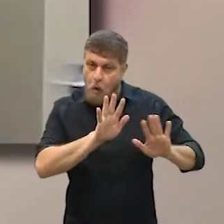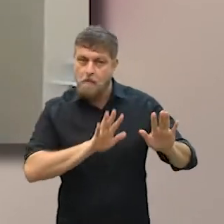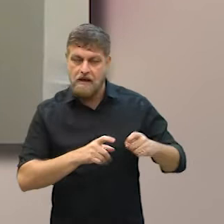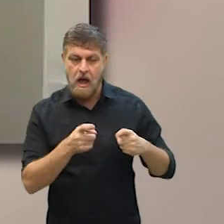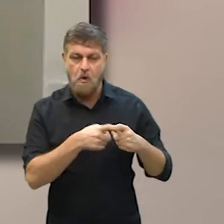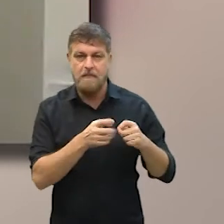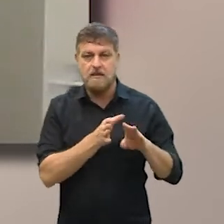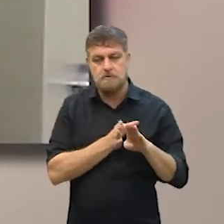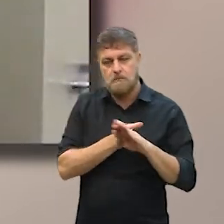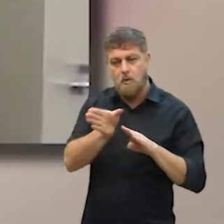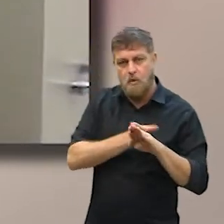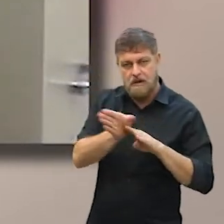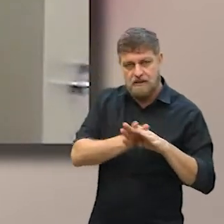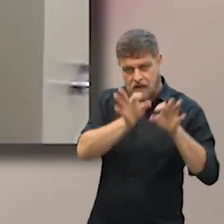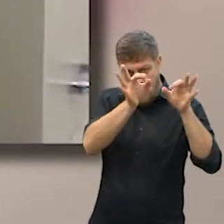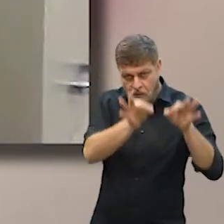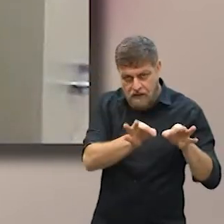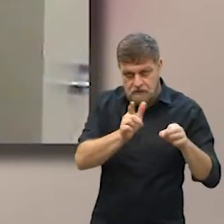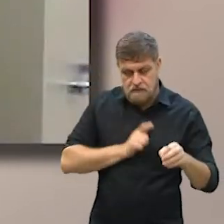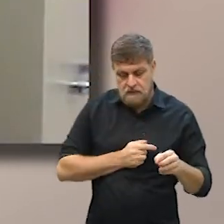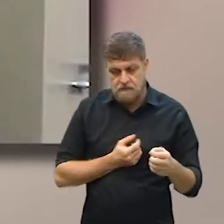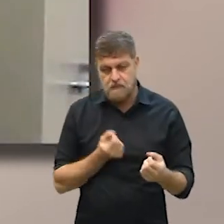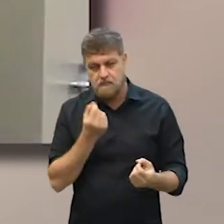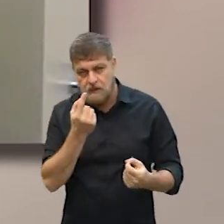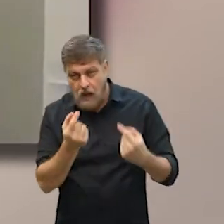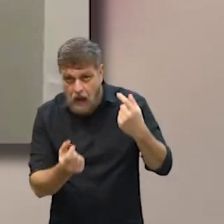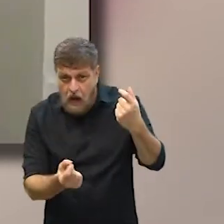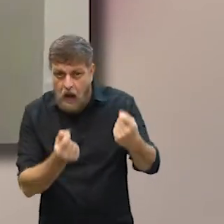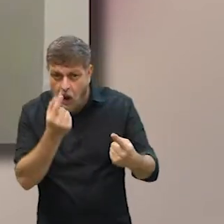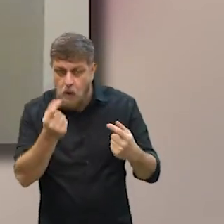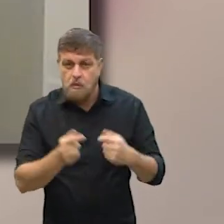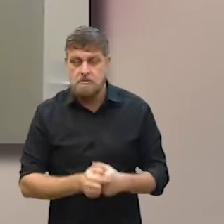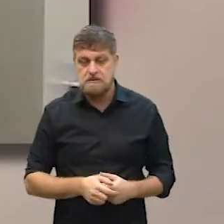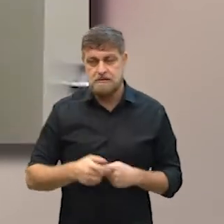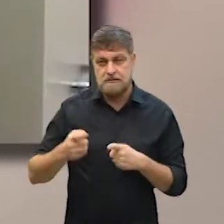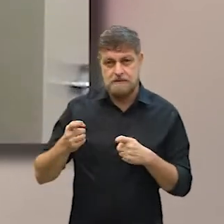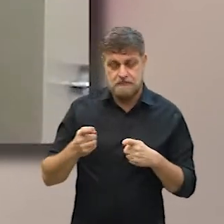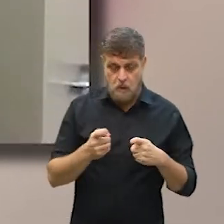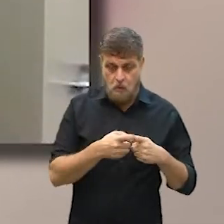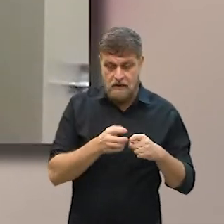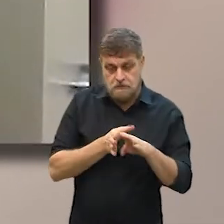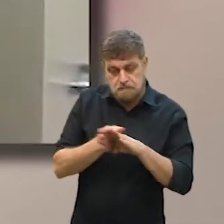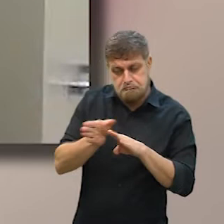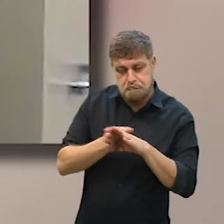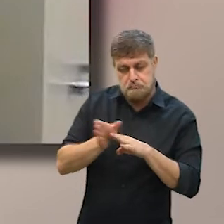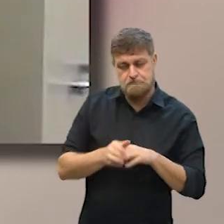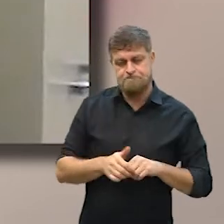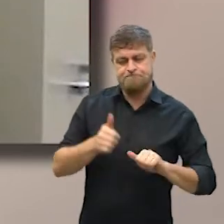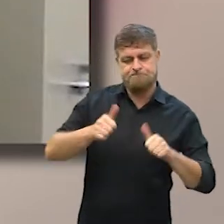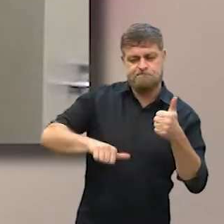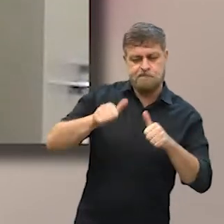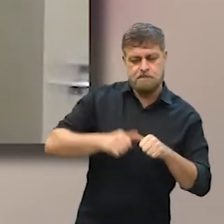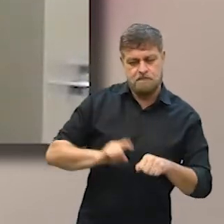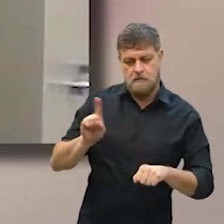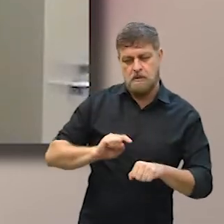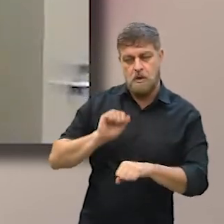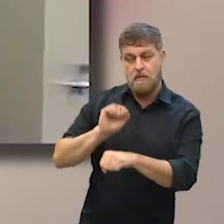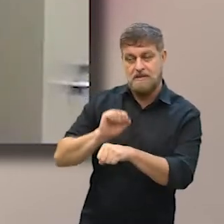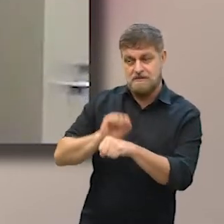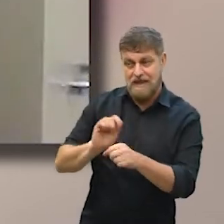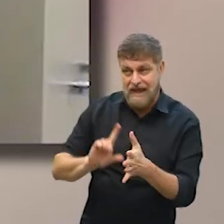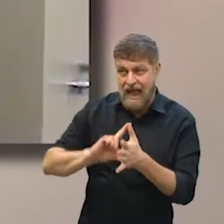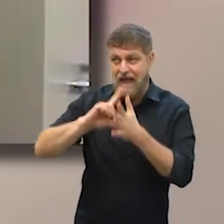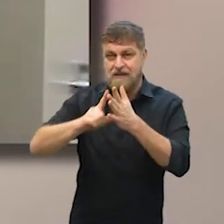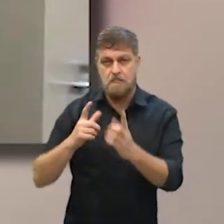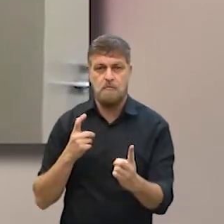com a doença mais ativa dá uma existe algumas situações e a roupa tentar usando o e muitos professores alemã seja